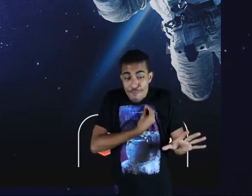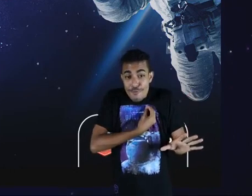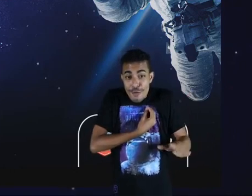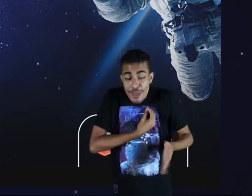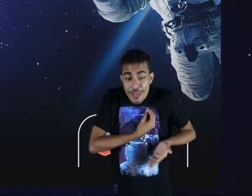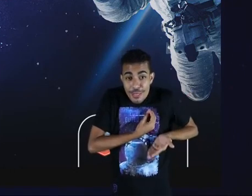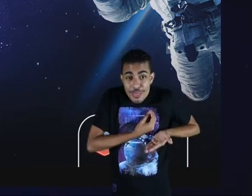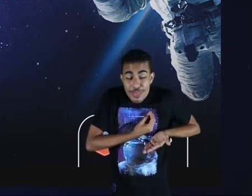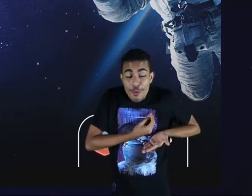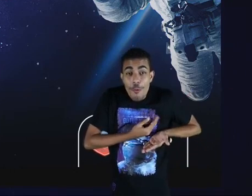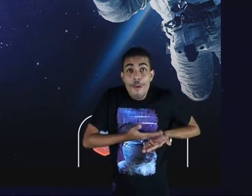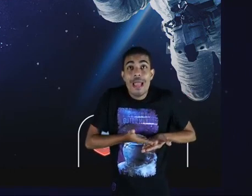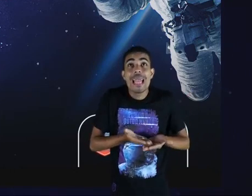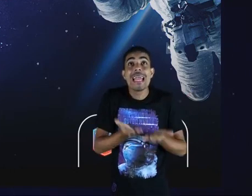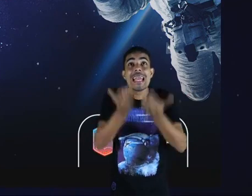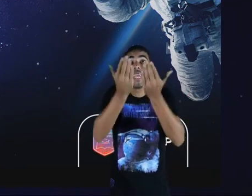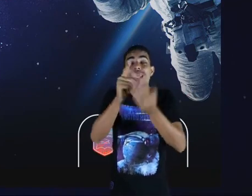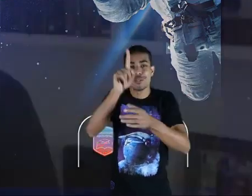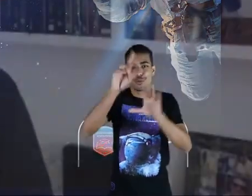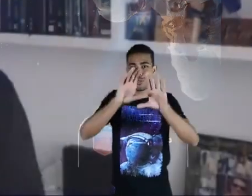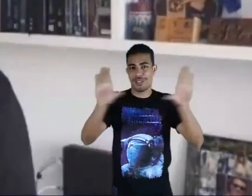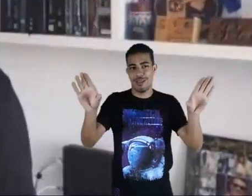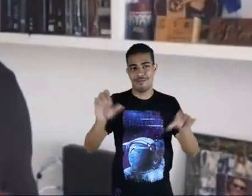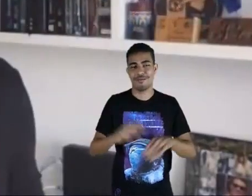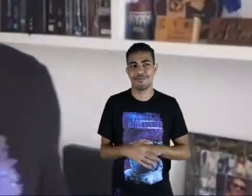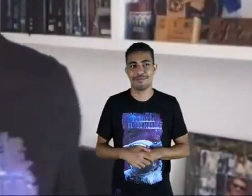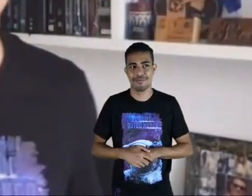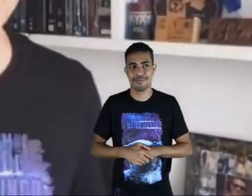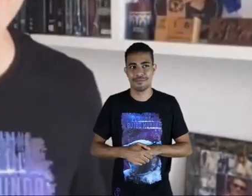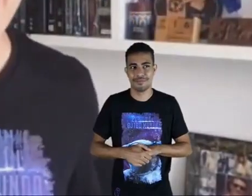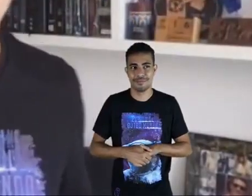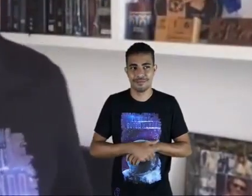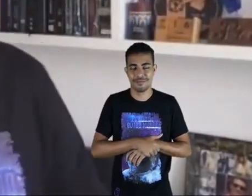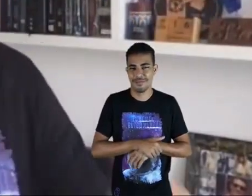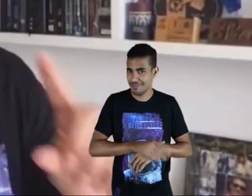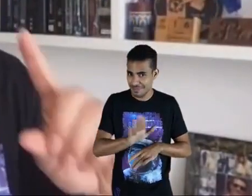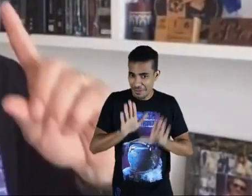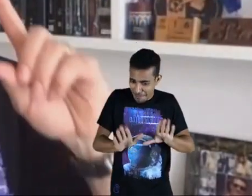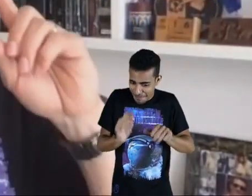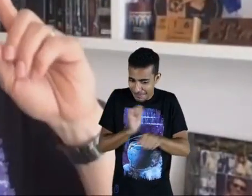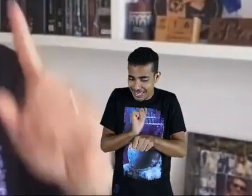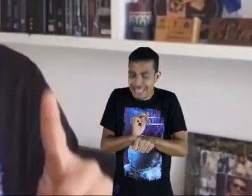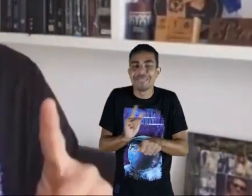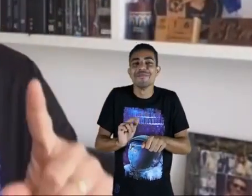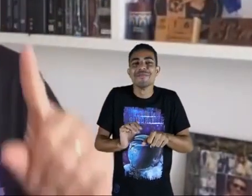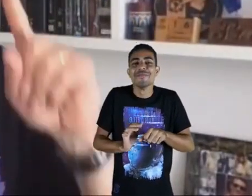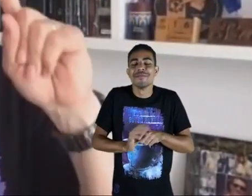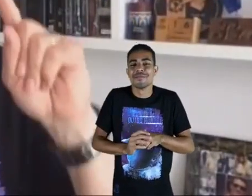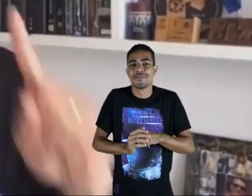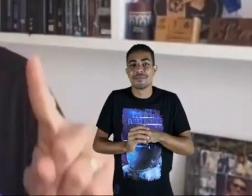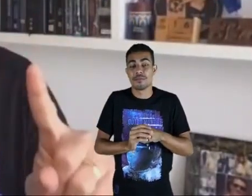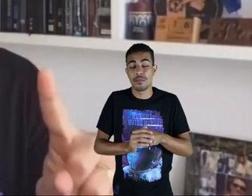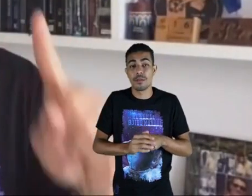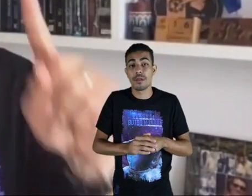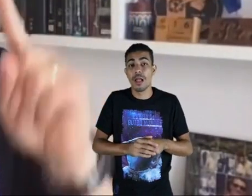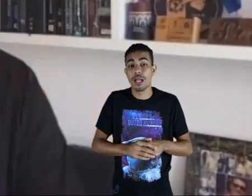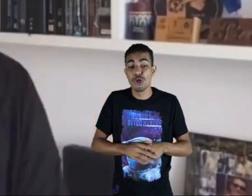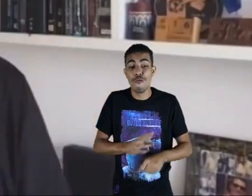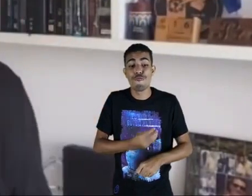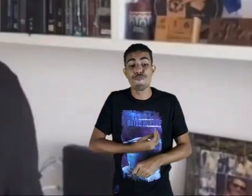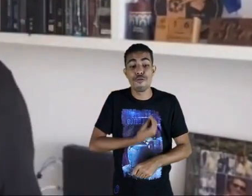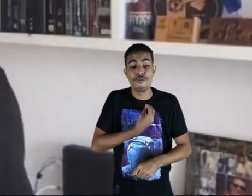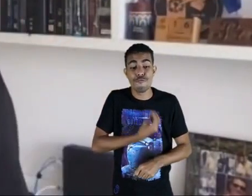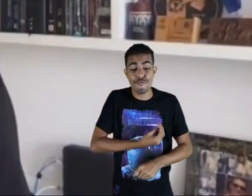céu. Deixa eu parar um pouquinho aqui, depois a gente termina o verso 16. Estavam vivendo para